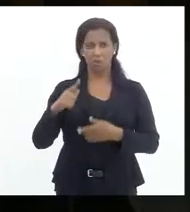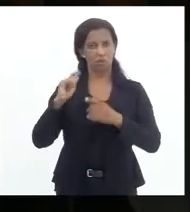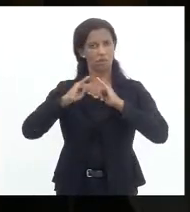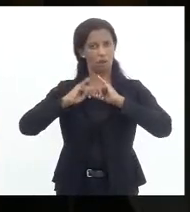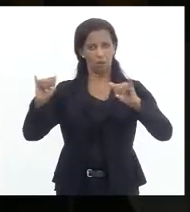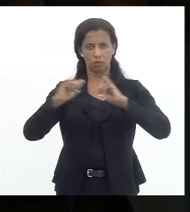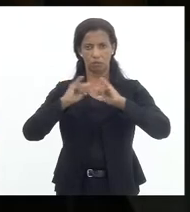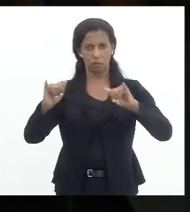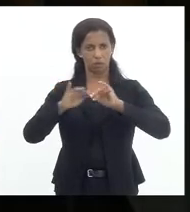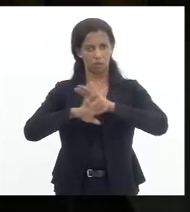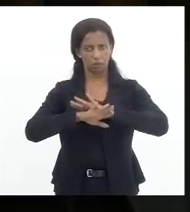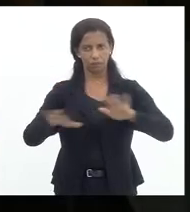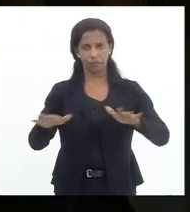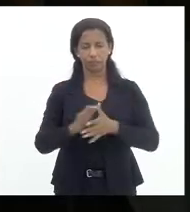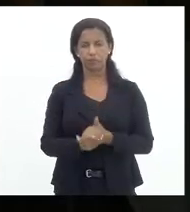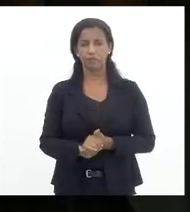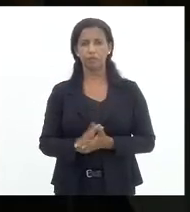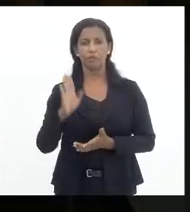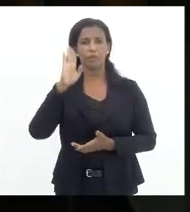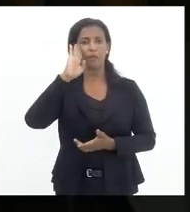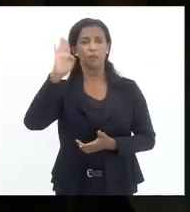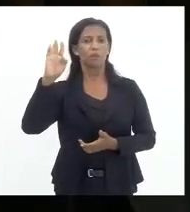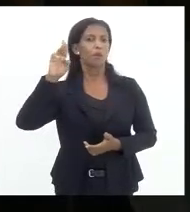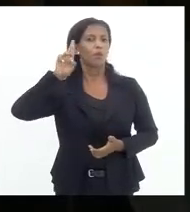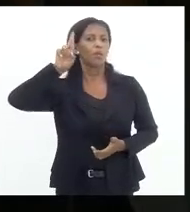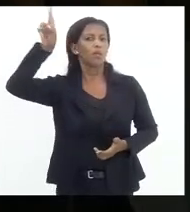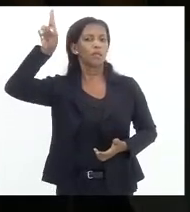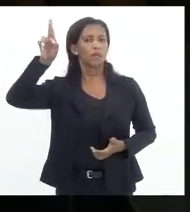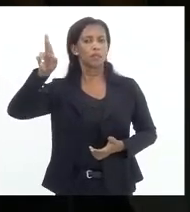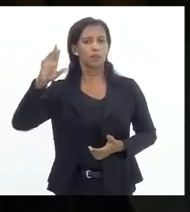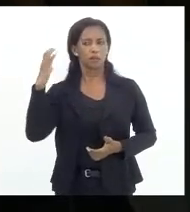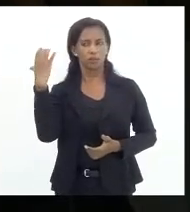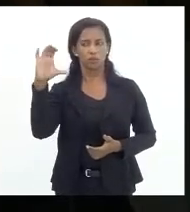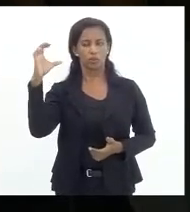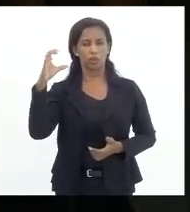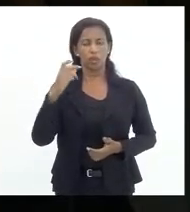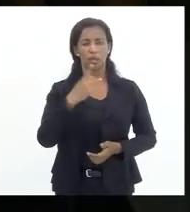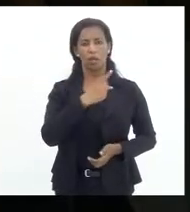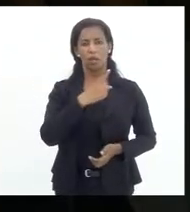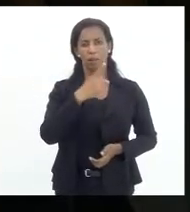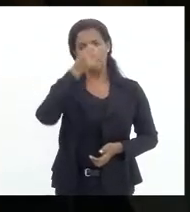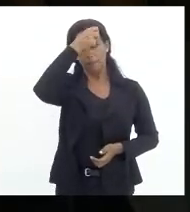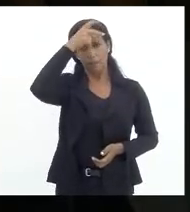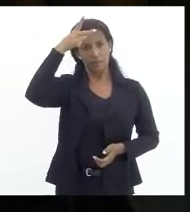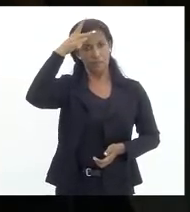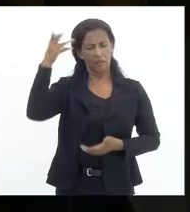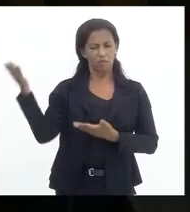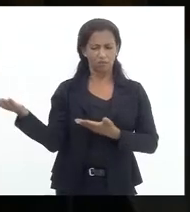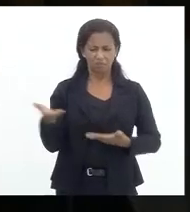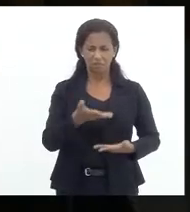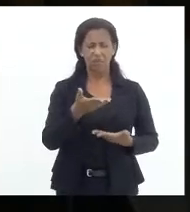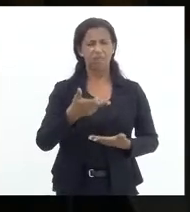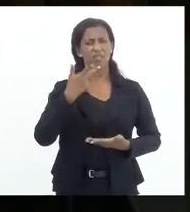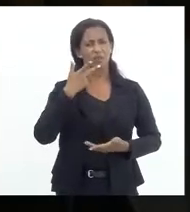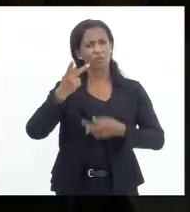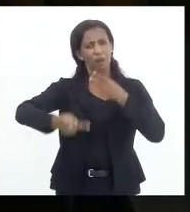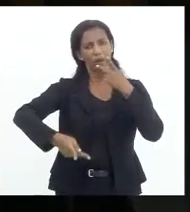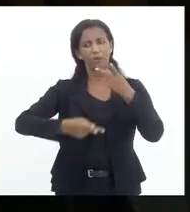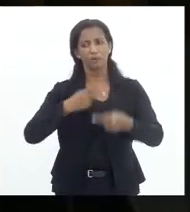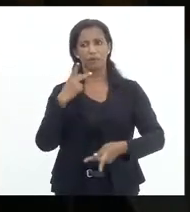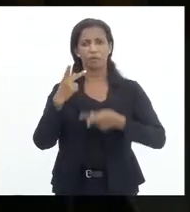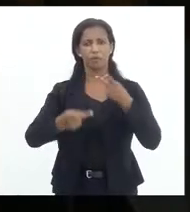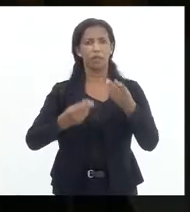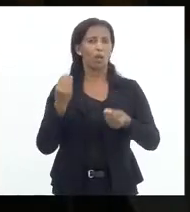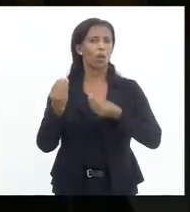ficar anunciando que a principal liderança desse projeto em Niterói os Prefeito Rodrigo Neves tem que ser no citado vencendo mencionado